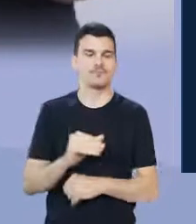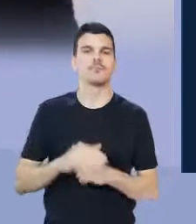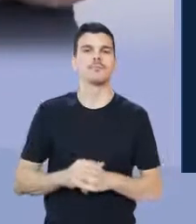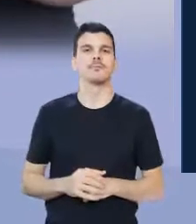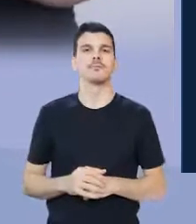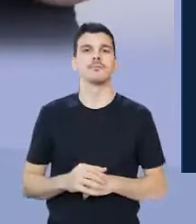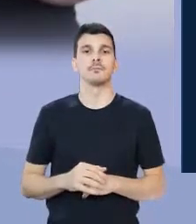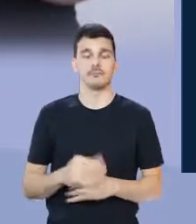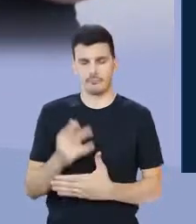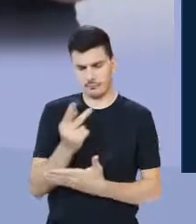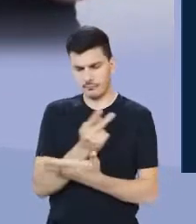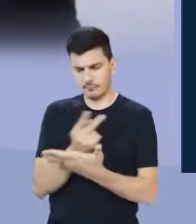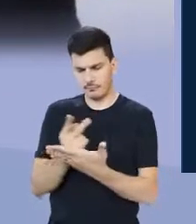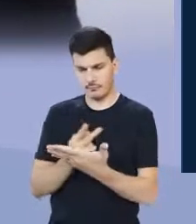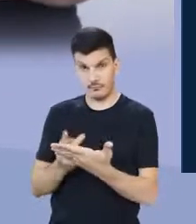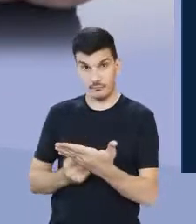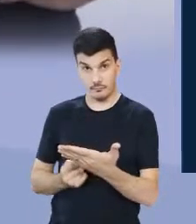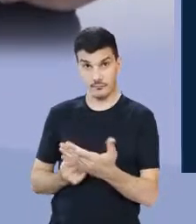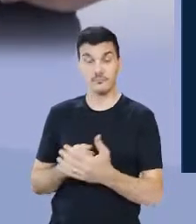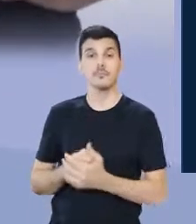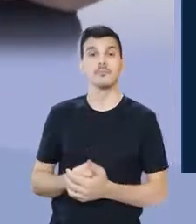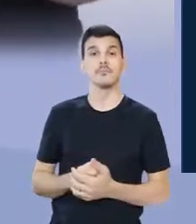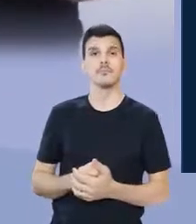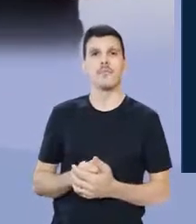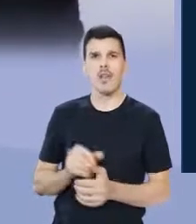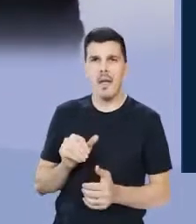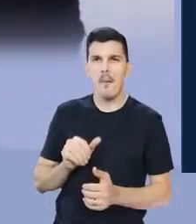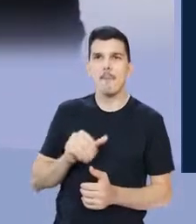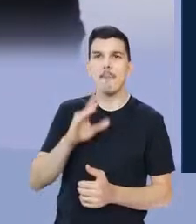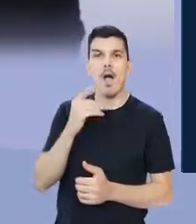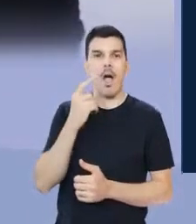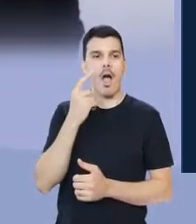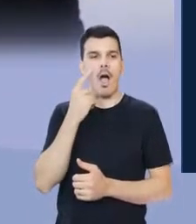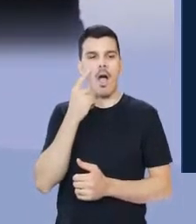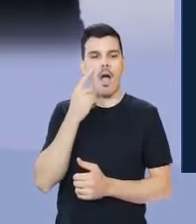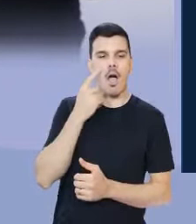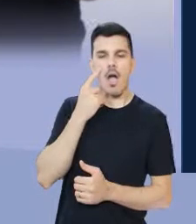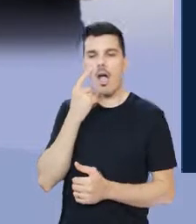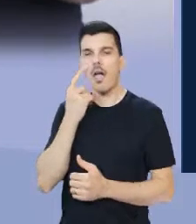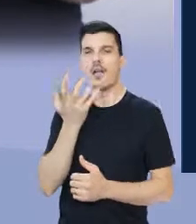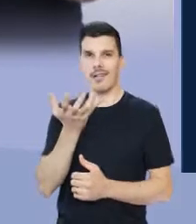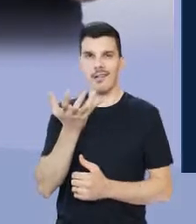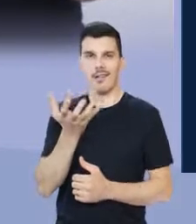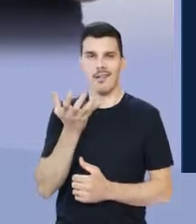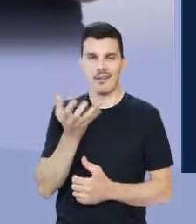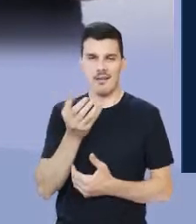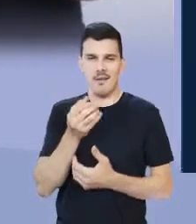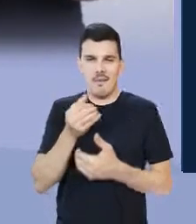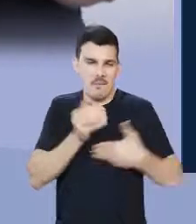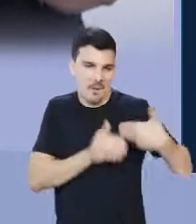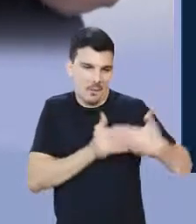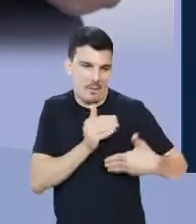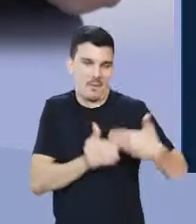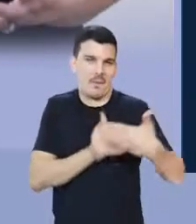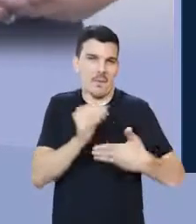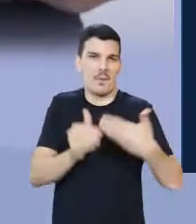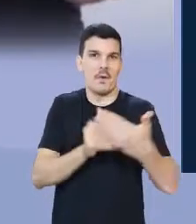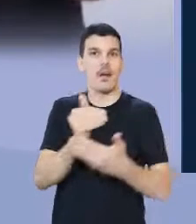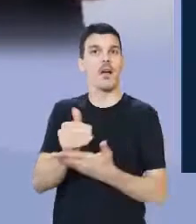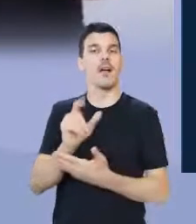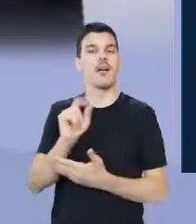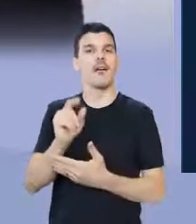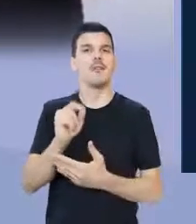cultural brasileira. O poeta era o mais interessado nessa